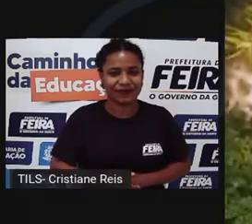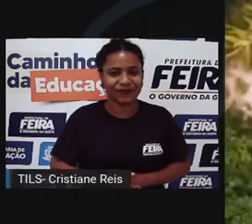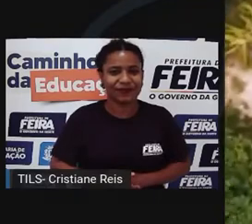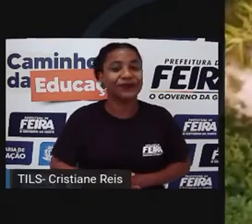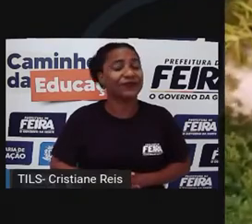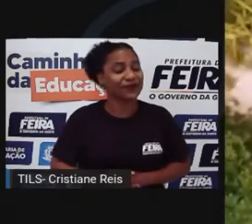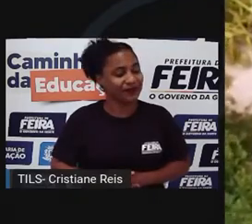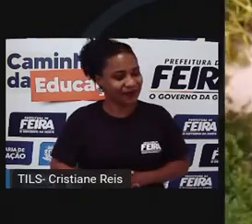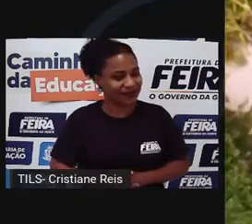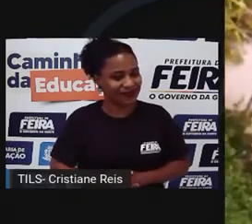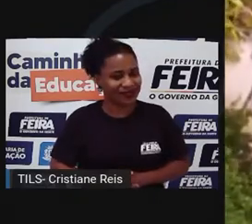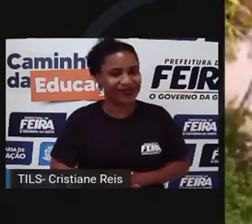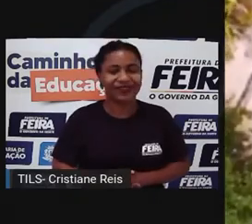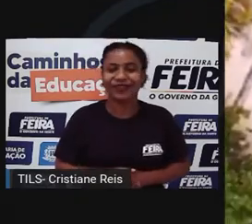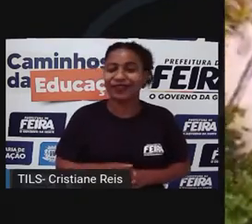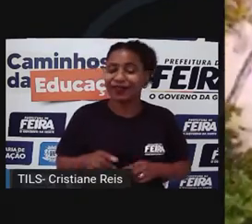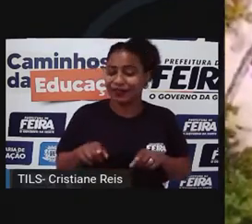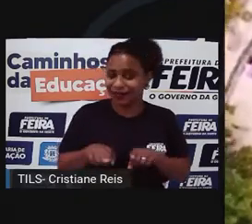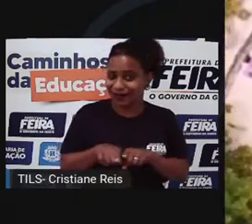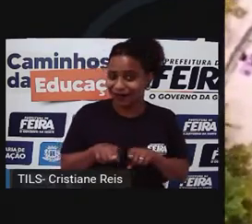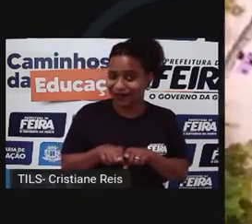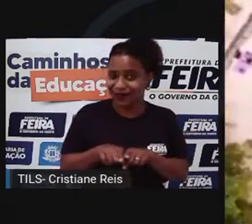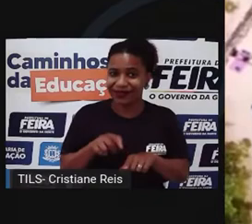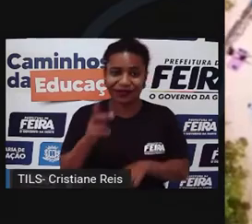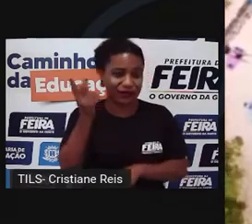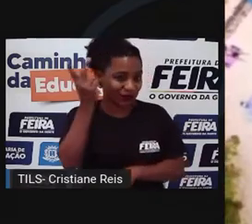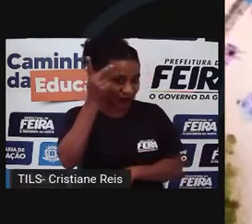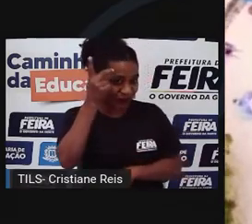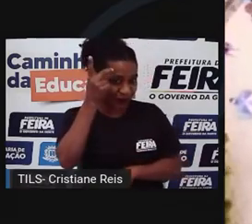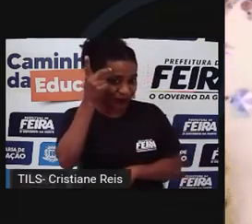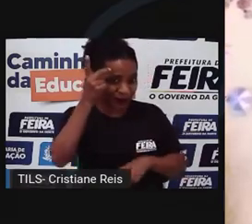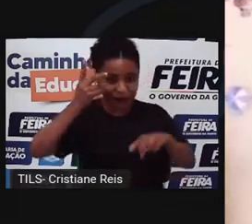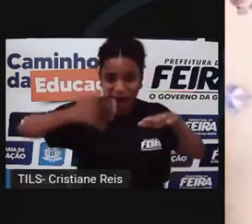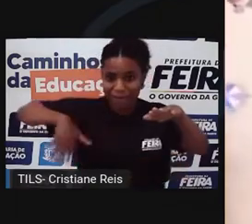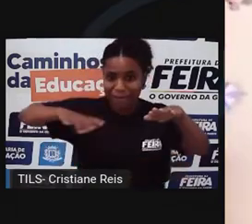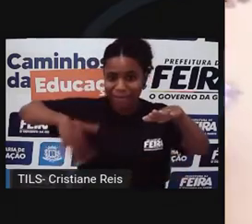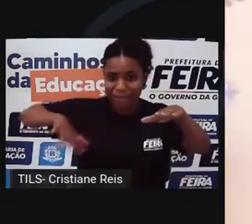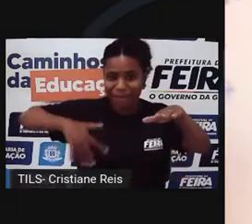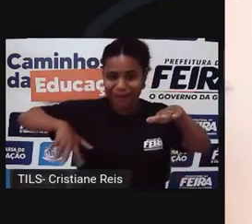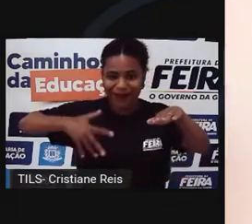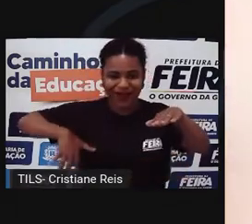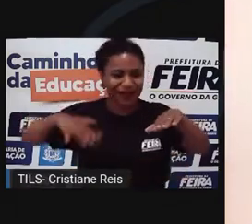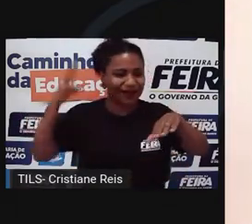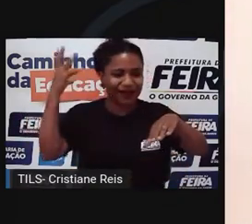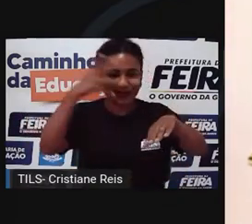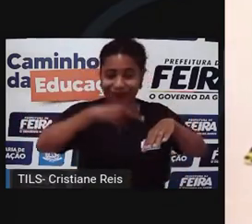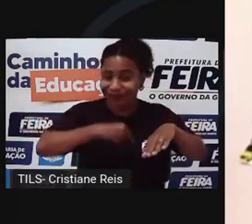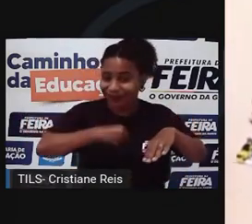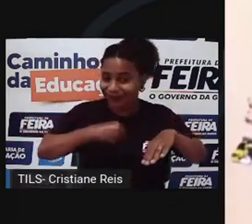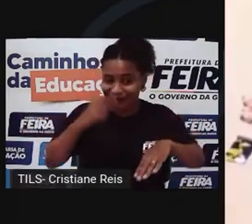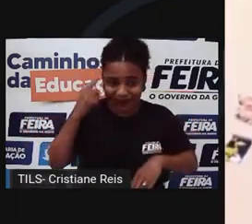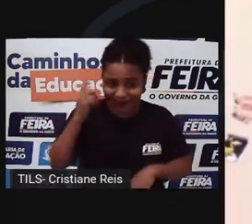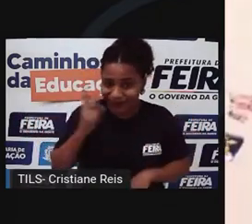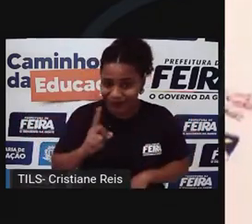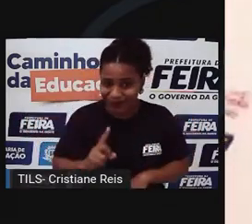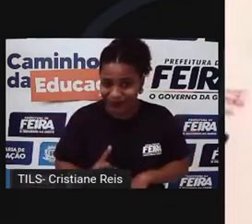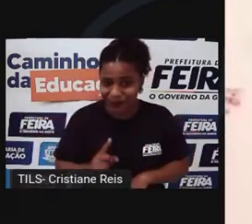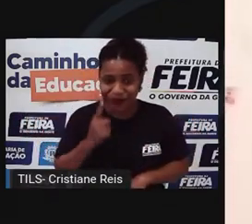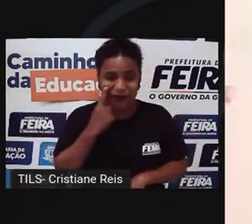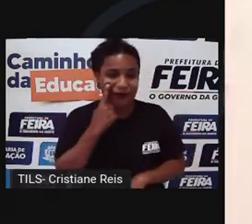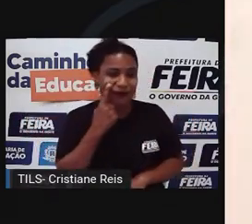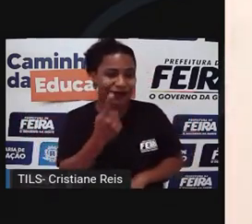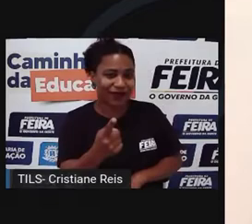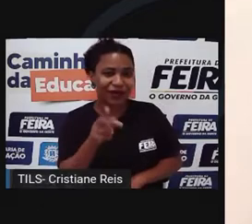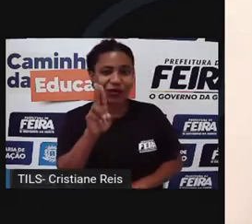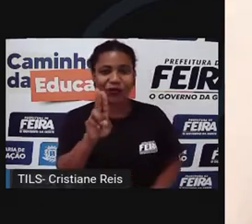Dando continuidade, quem diz que São Paulo não tem praias incríveis e com águas transparentes? Tá aí, ó, Ubatuba nos